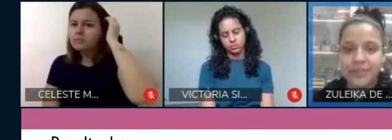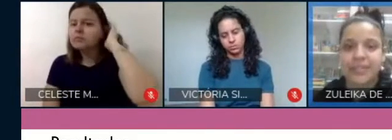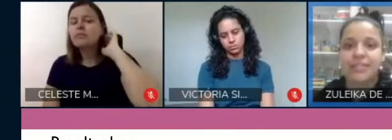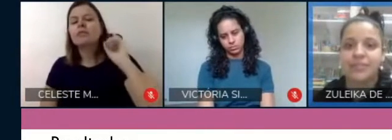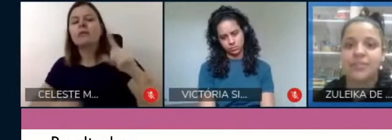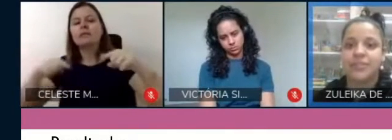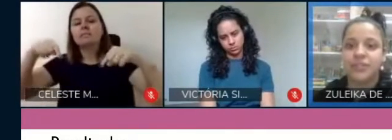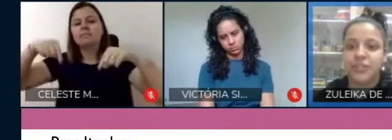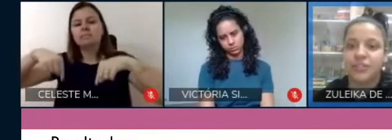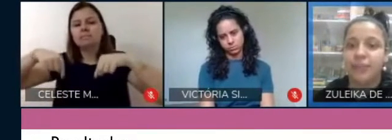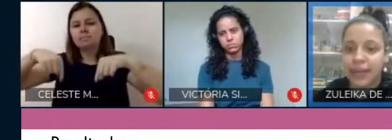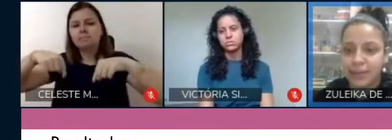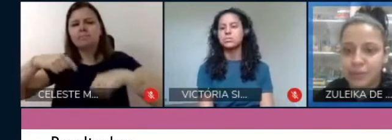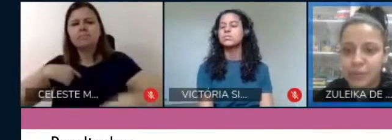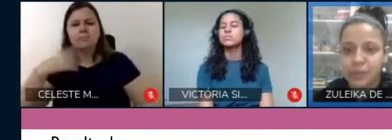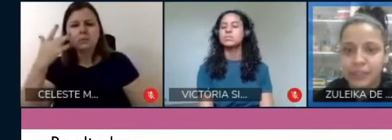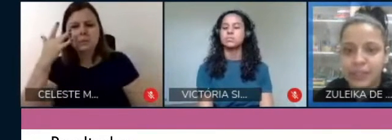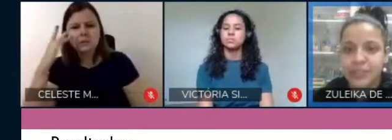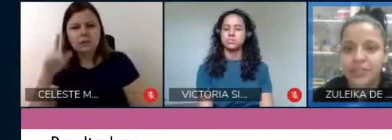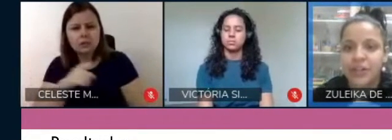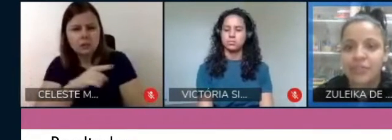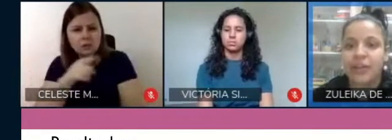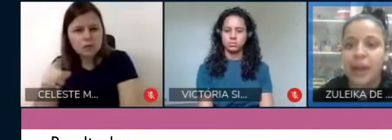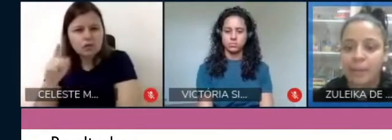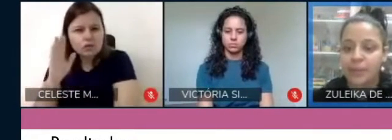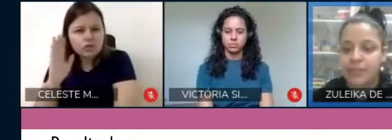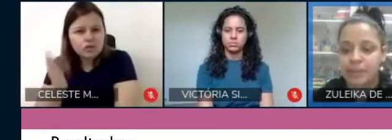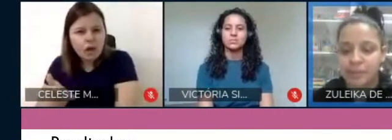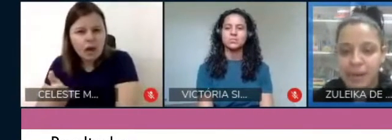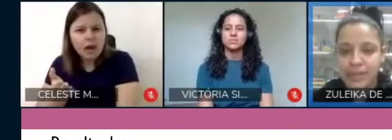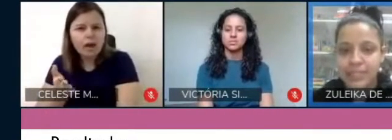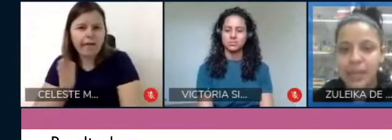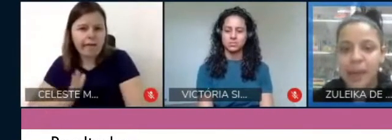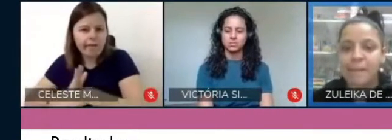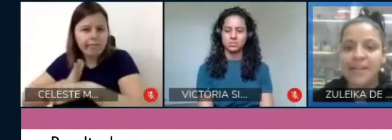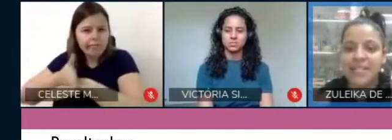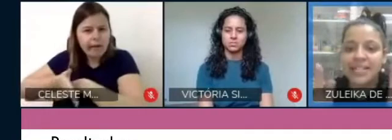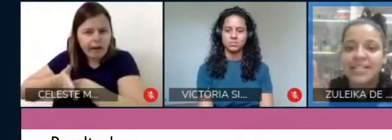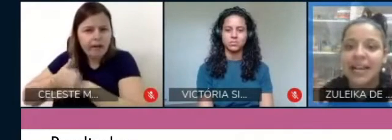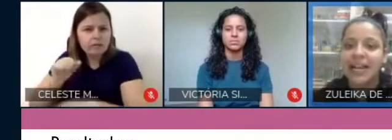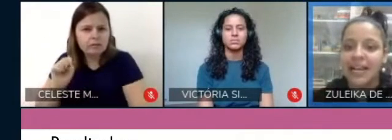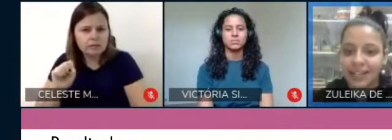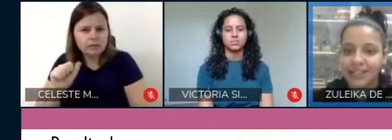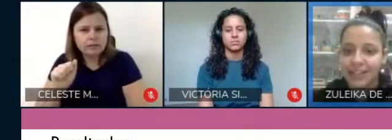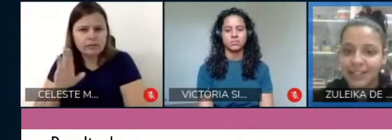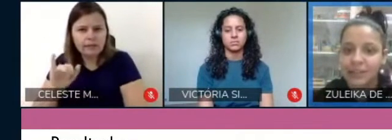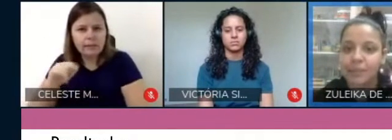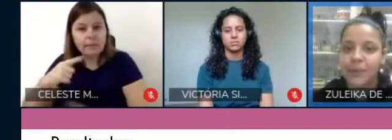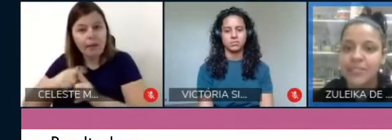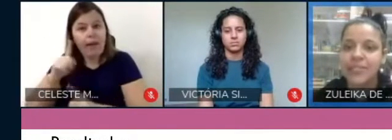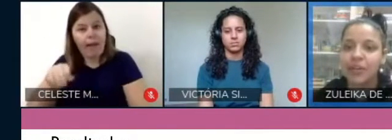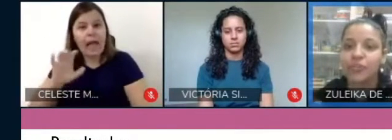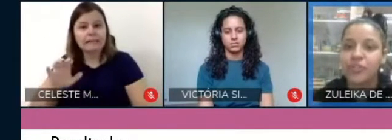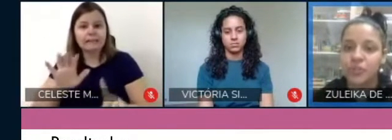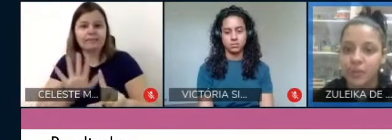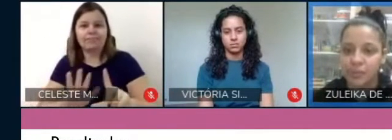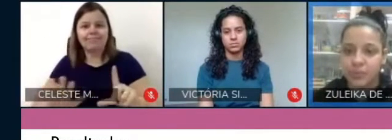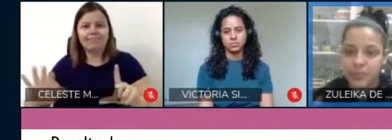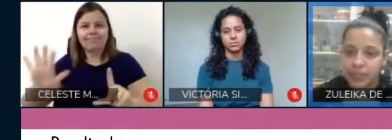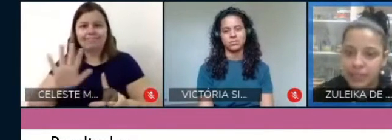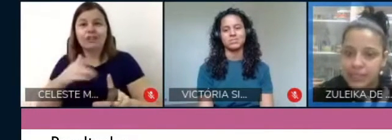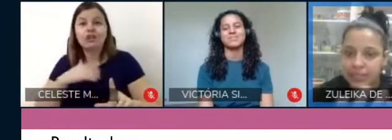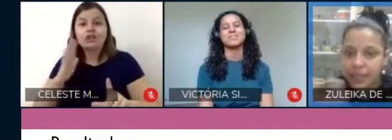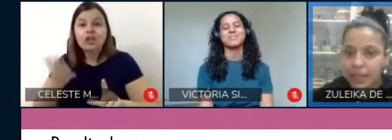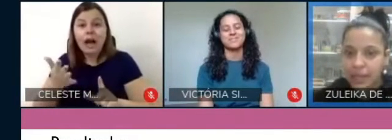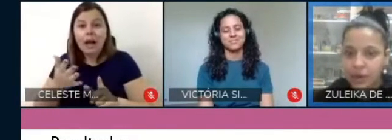Aqui, eu não sei se vocês já tiveram a oportunidade de navegar pelo Sabe Mais, mas essa é a carinha dele depois que eu fiz